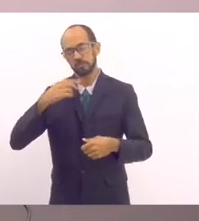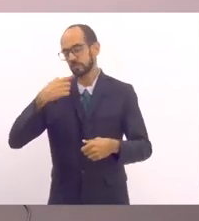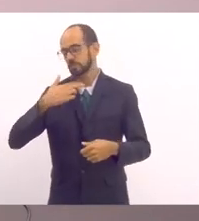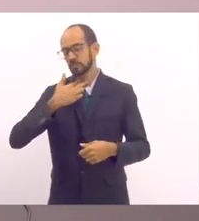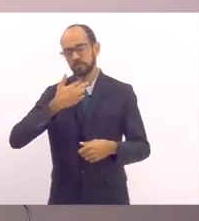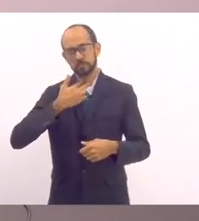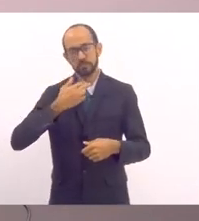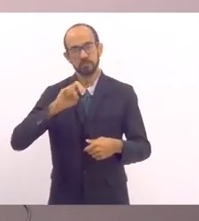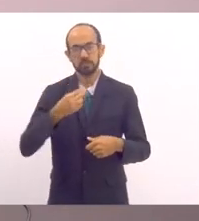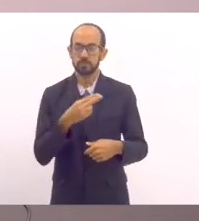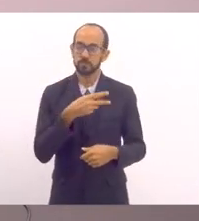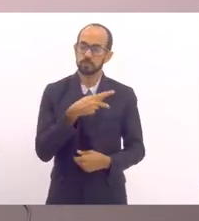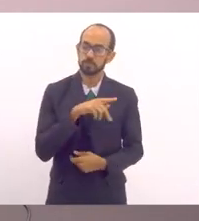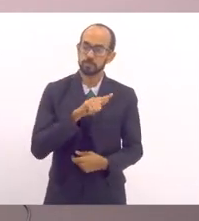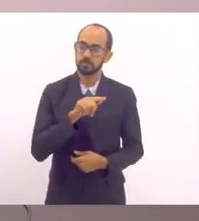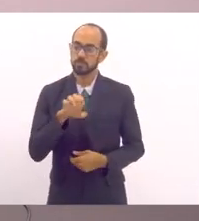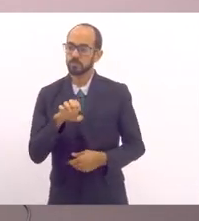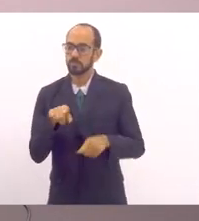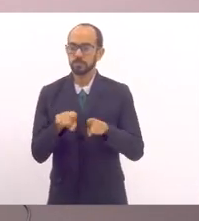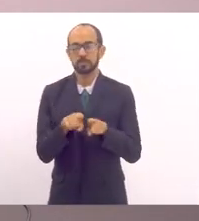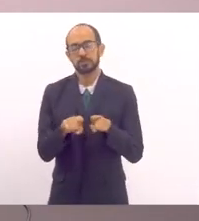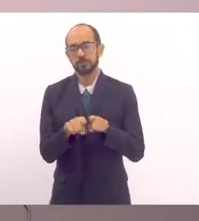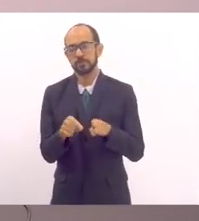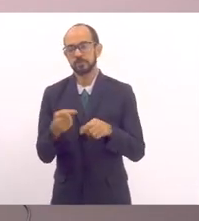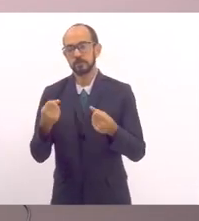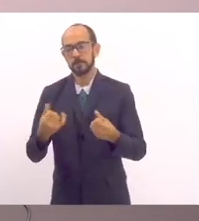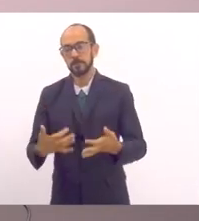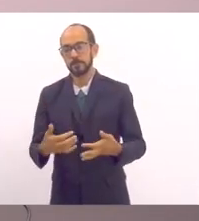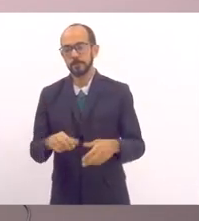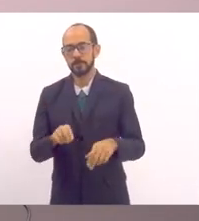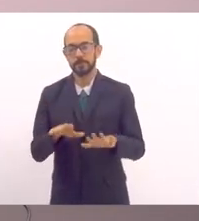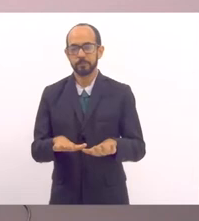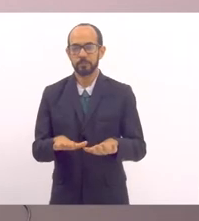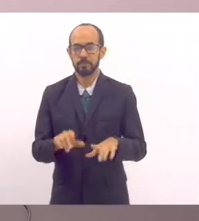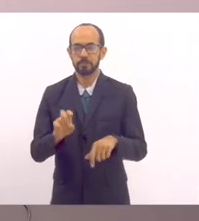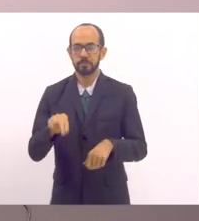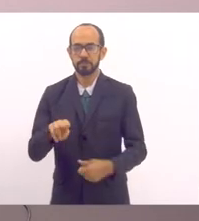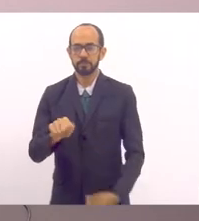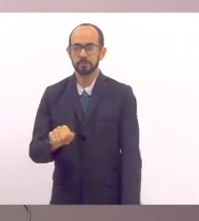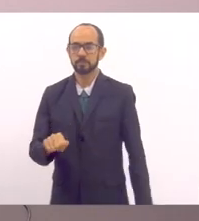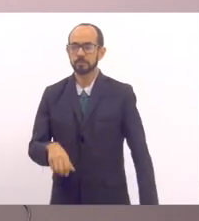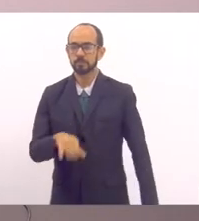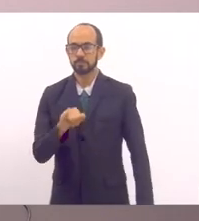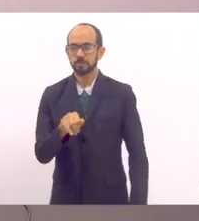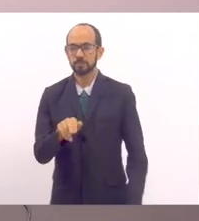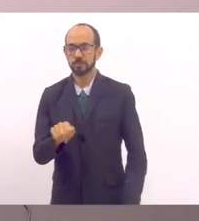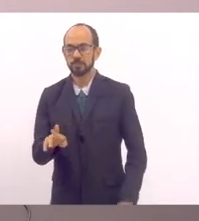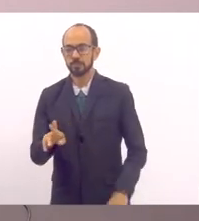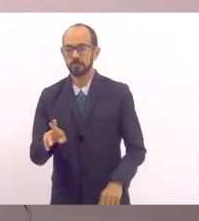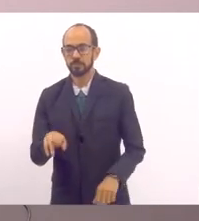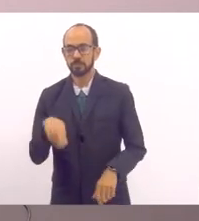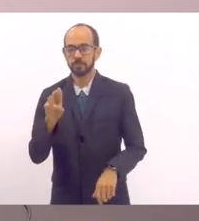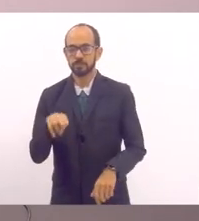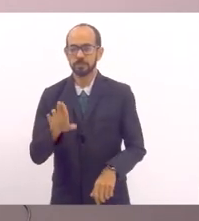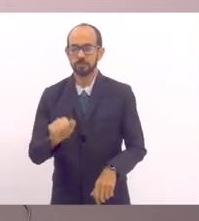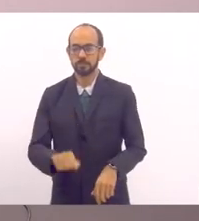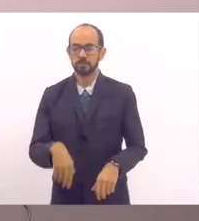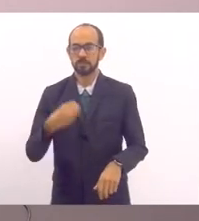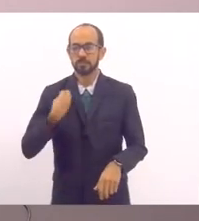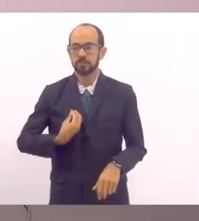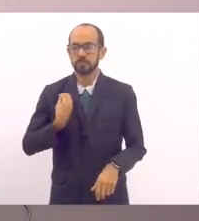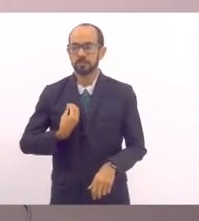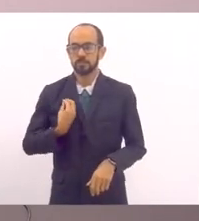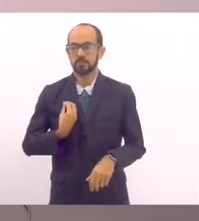olha, isso aqui não é por aqui, tem outro caminho. Nunca, eu acho que as IGRs tiveram tanta voz, tanta